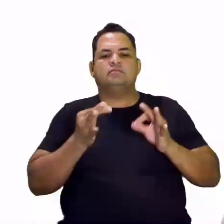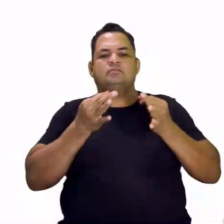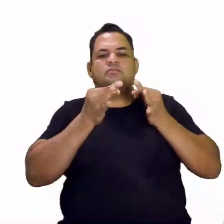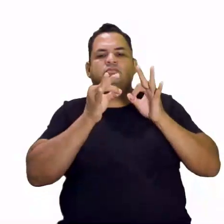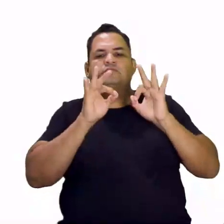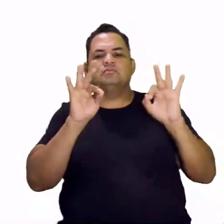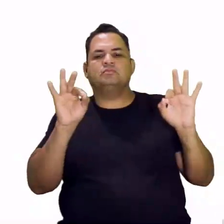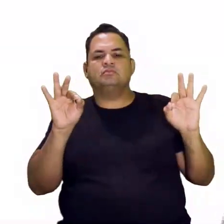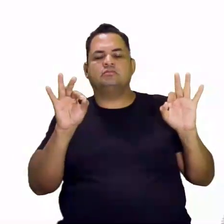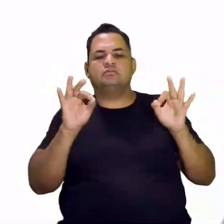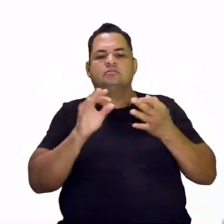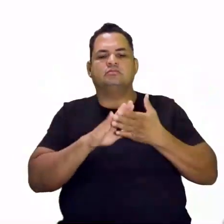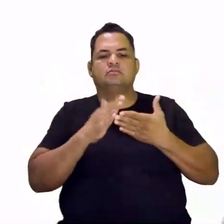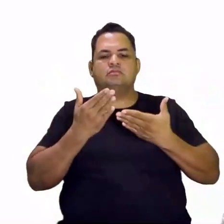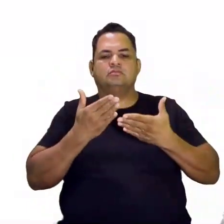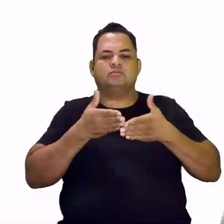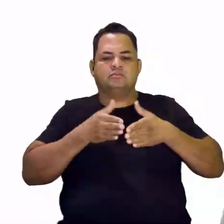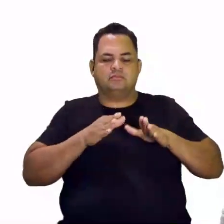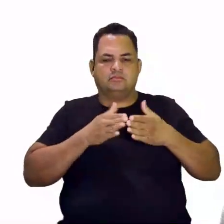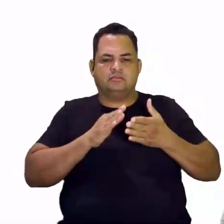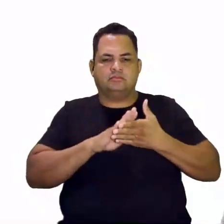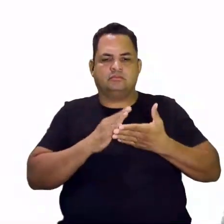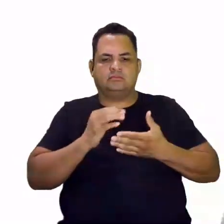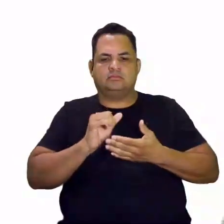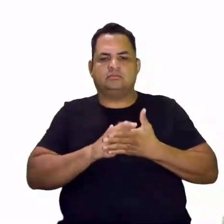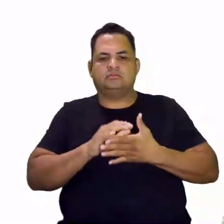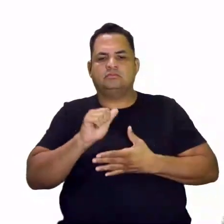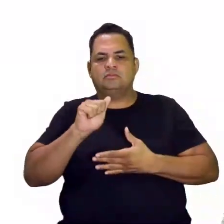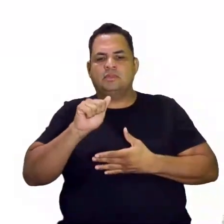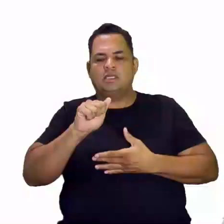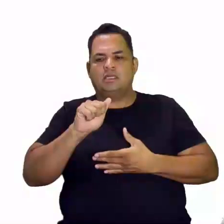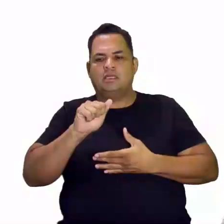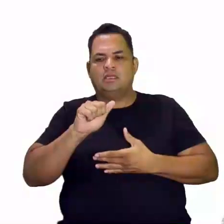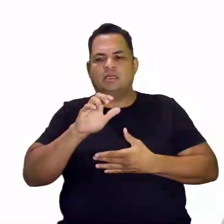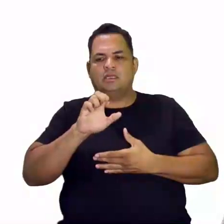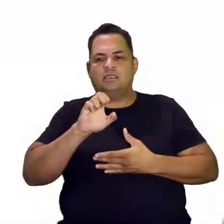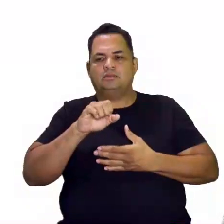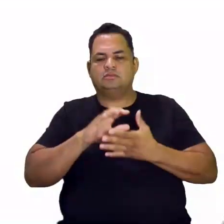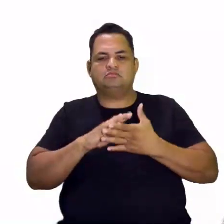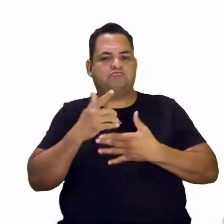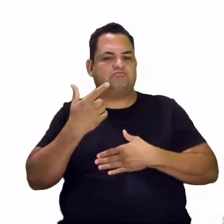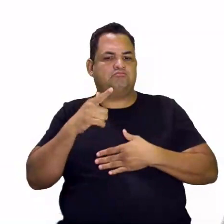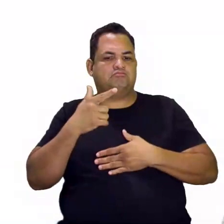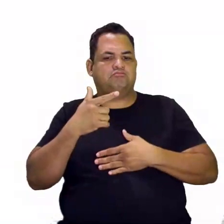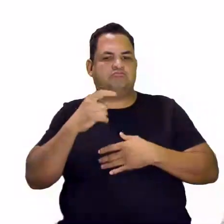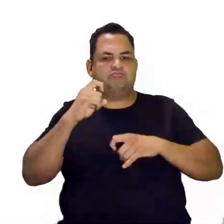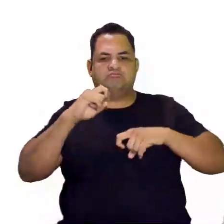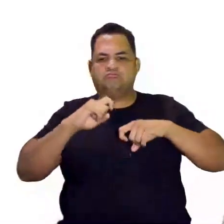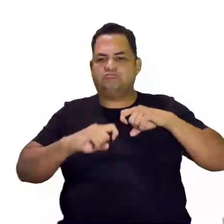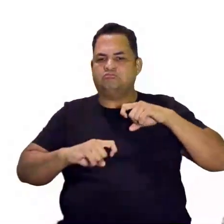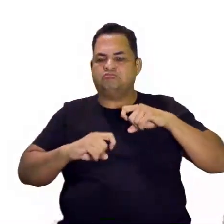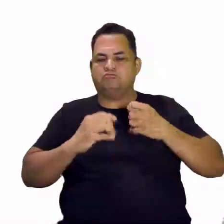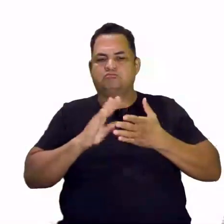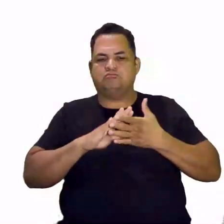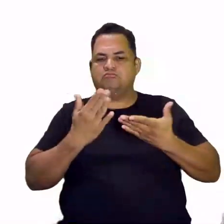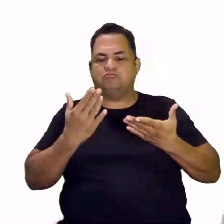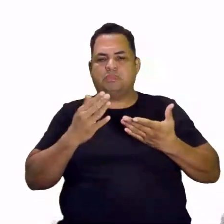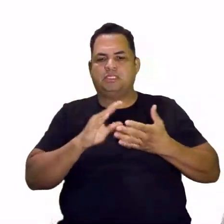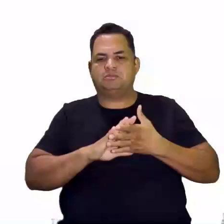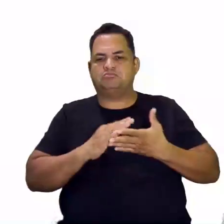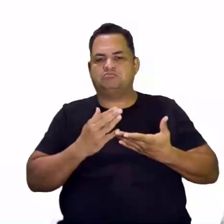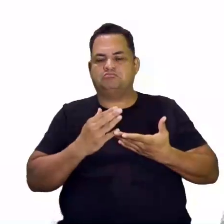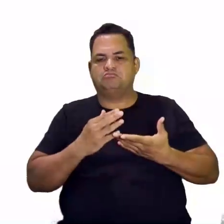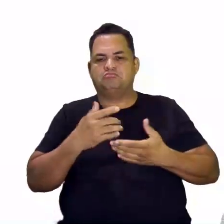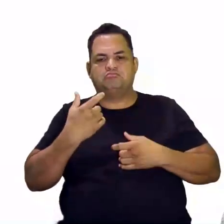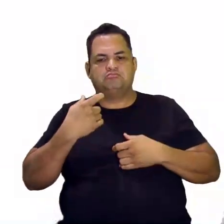simples de processo reprodutivo assexuado, tá? Ou seja, que não tem formação de gametas nenhum. Um